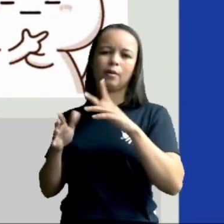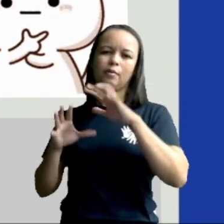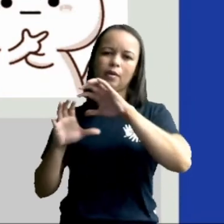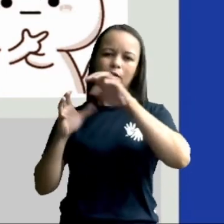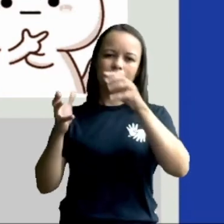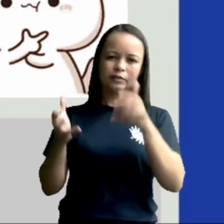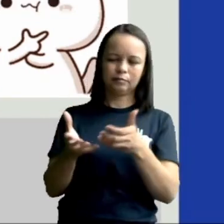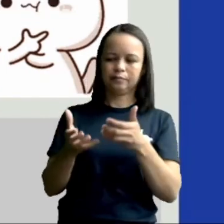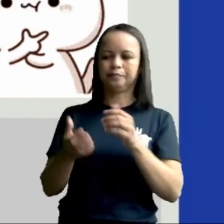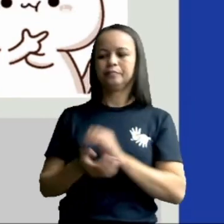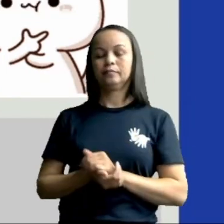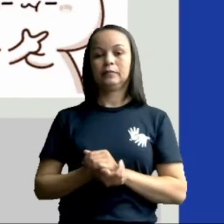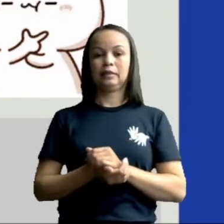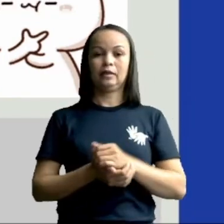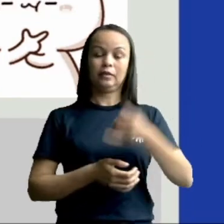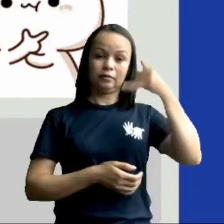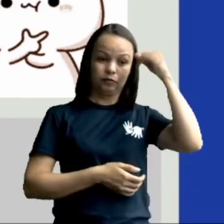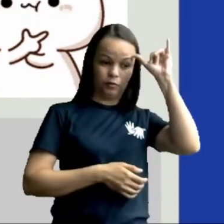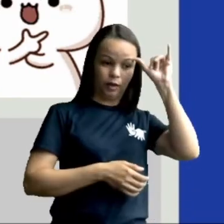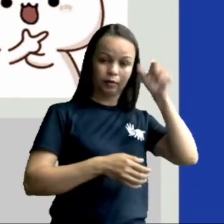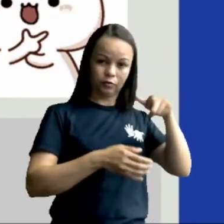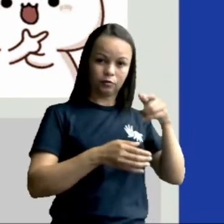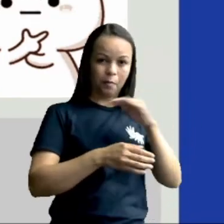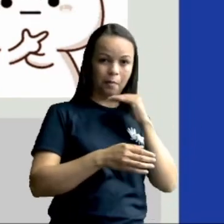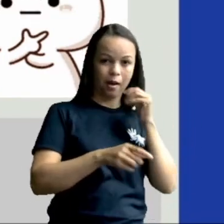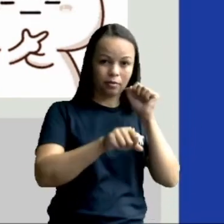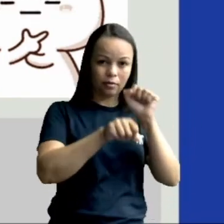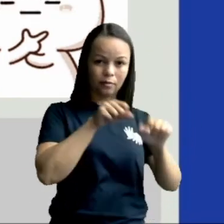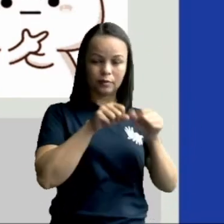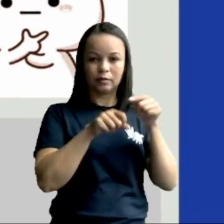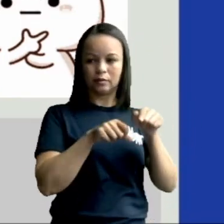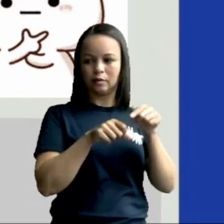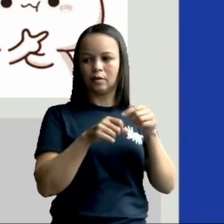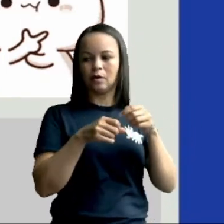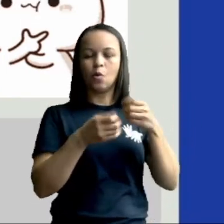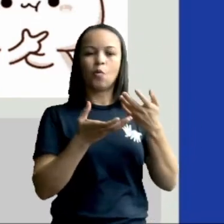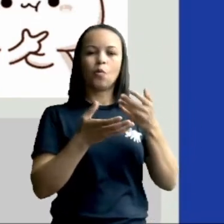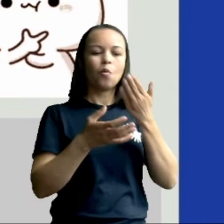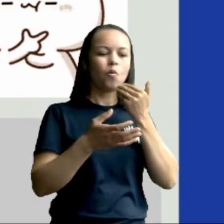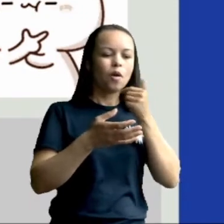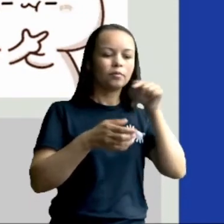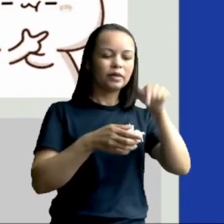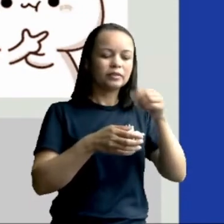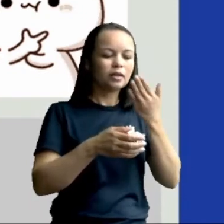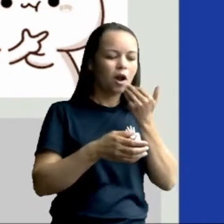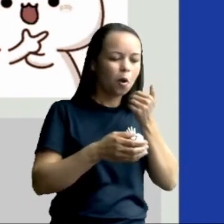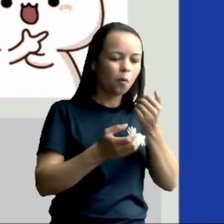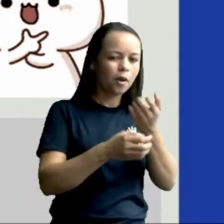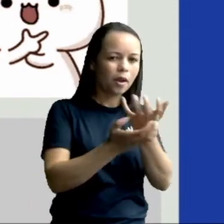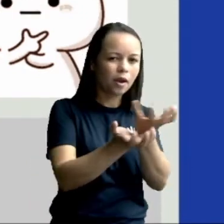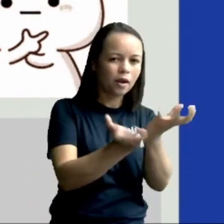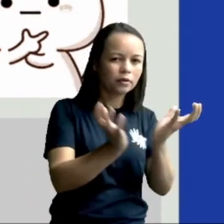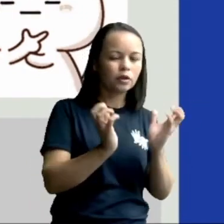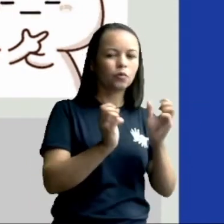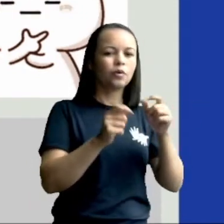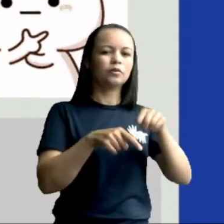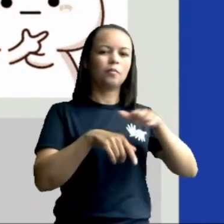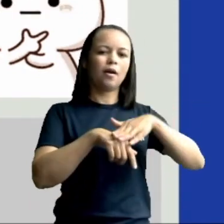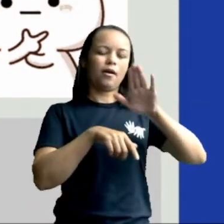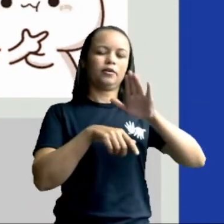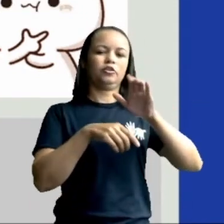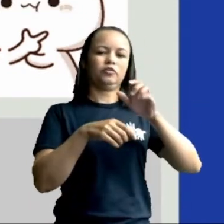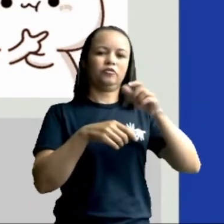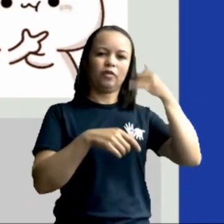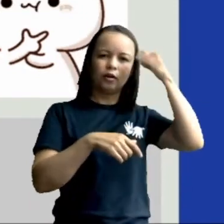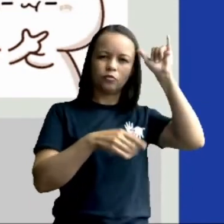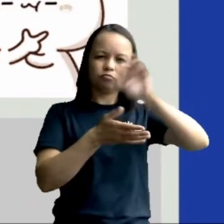O bife vem da criação de gado. Para se alimentar, o gado precisa de pasto. Quanto mais cabeças de gado, maior o pasto.